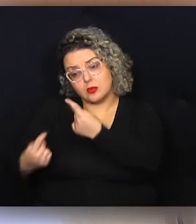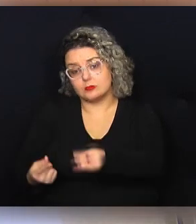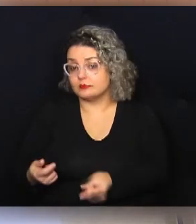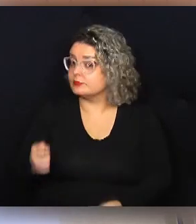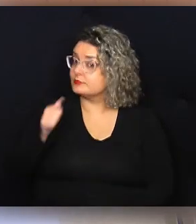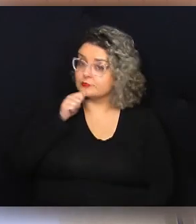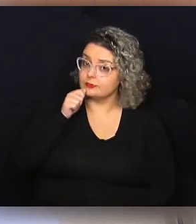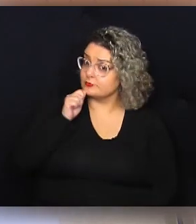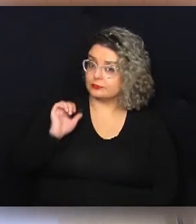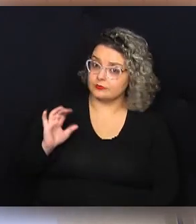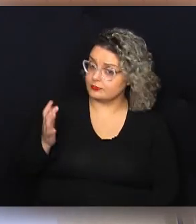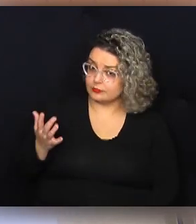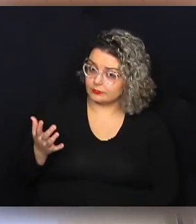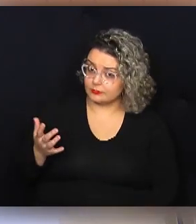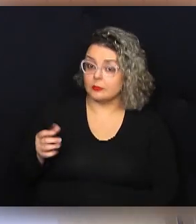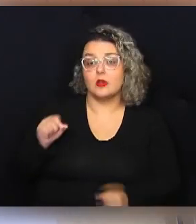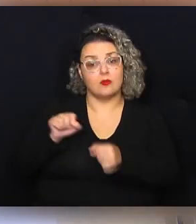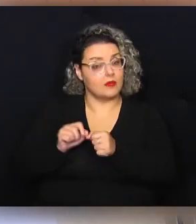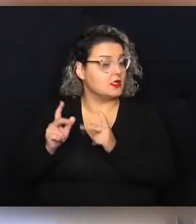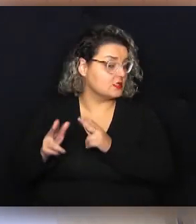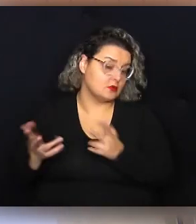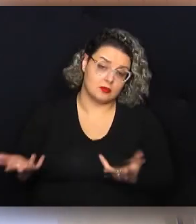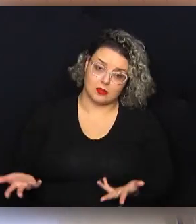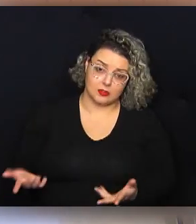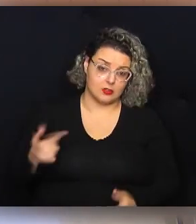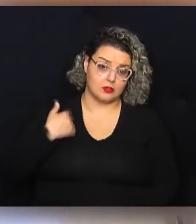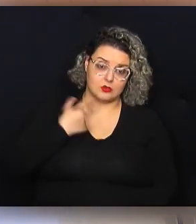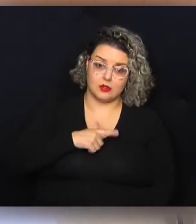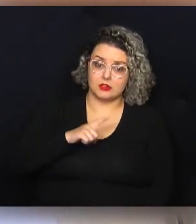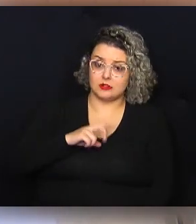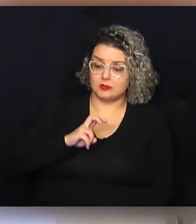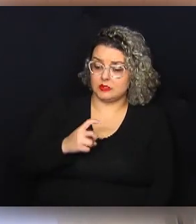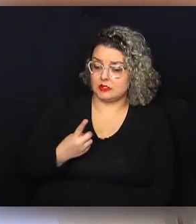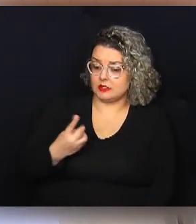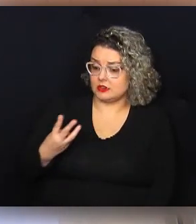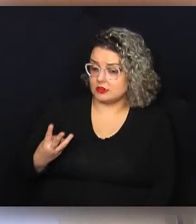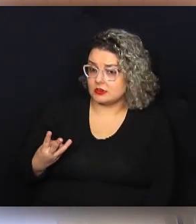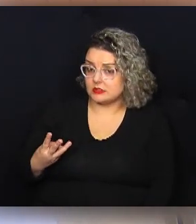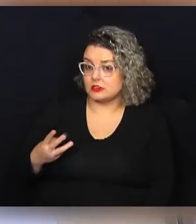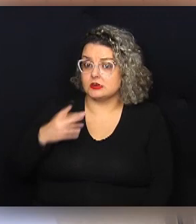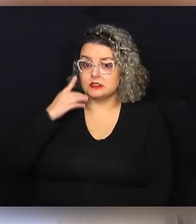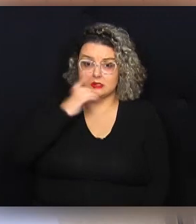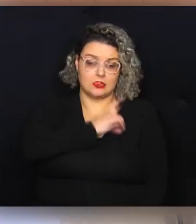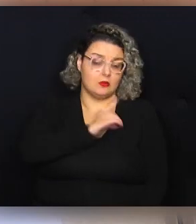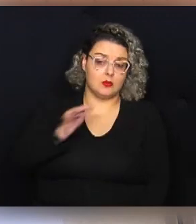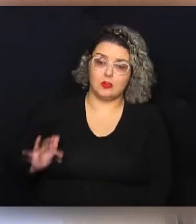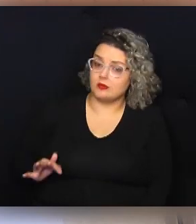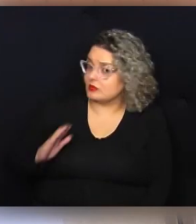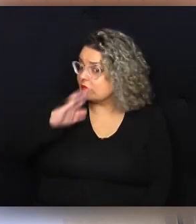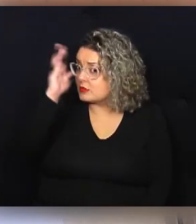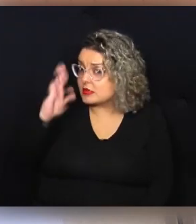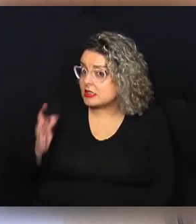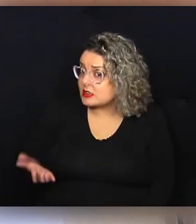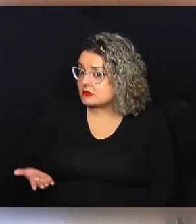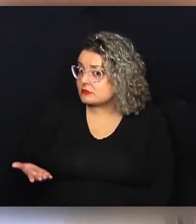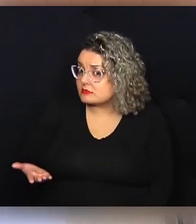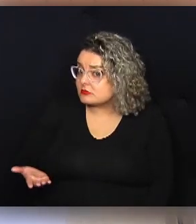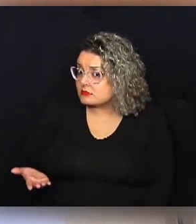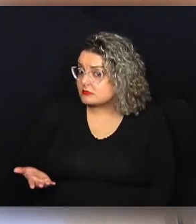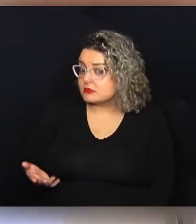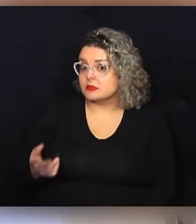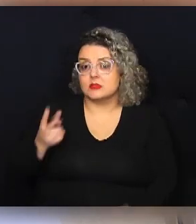aos outros que ainda não fizeram para que possa fazer também nós temos 513 deputados federais no Brasil